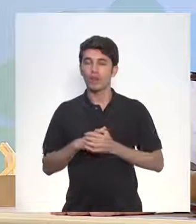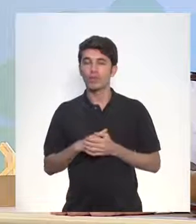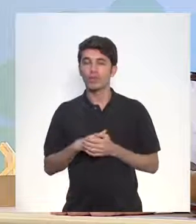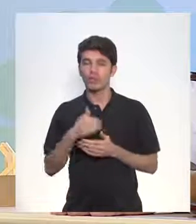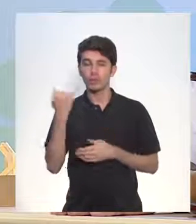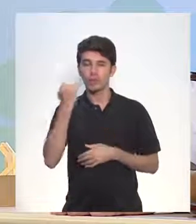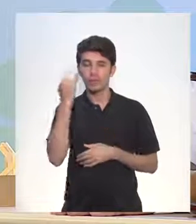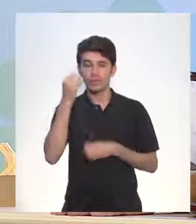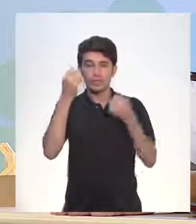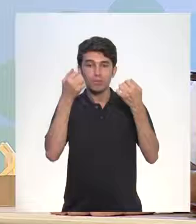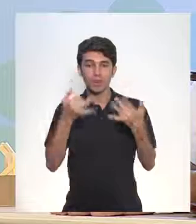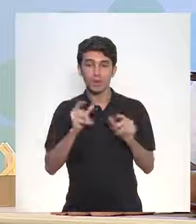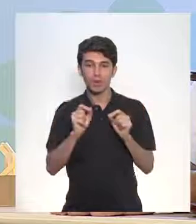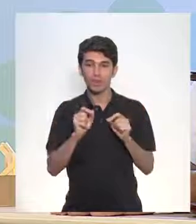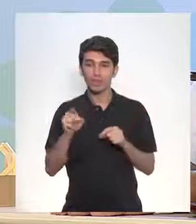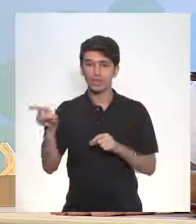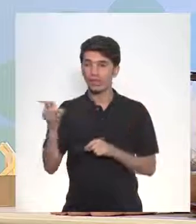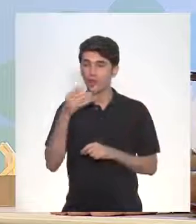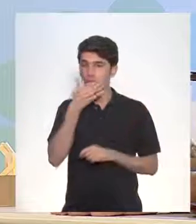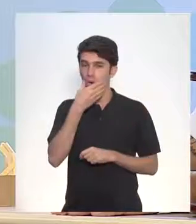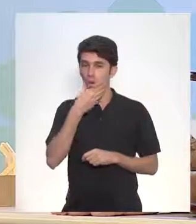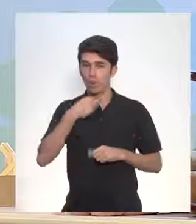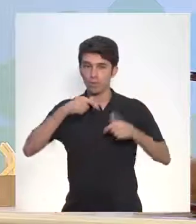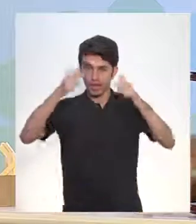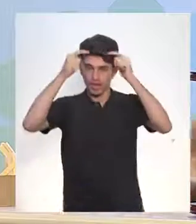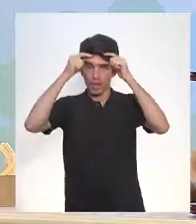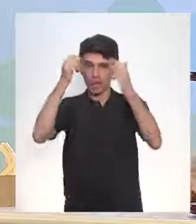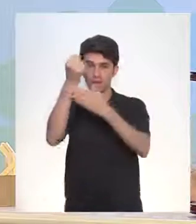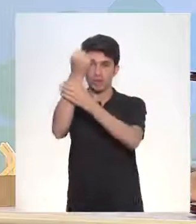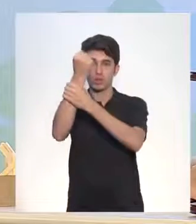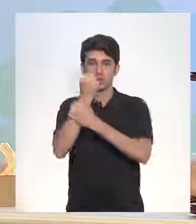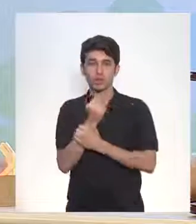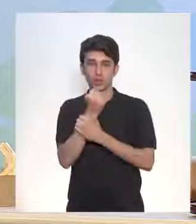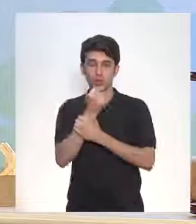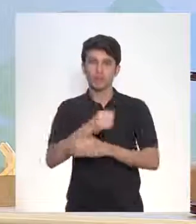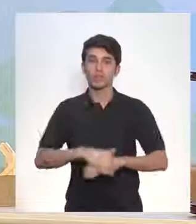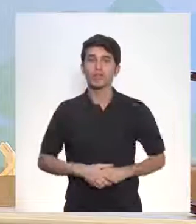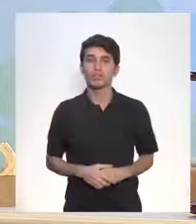dizer o seguinte, esse rei absolutista, aqui, esse carinha aqui,